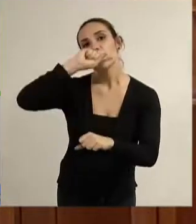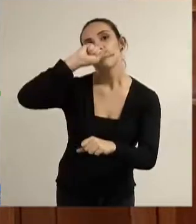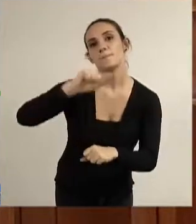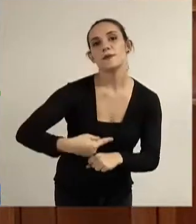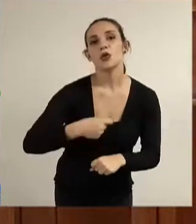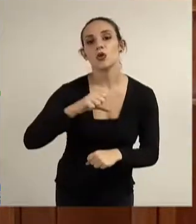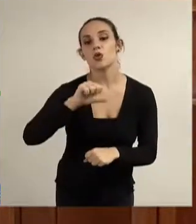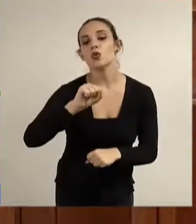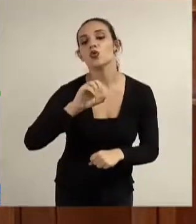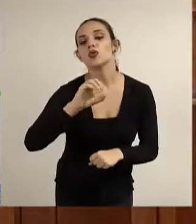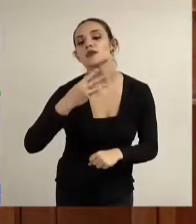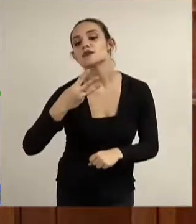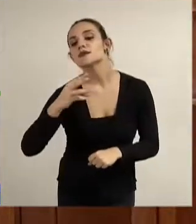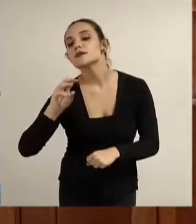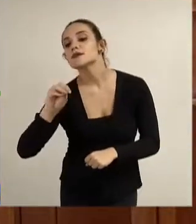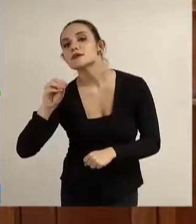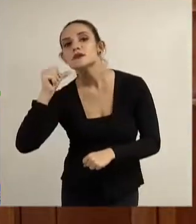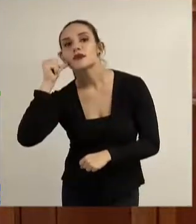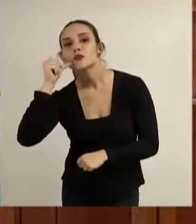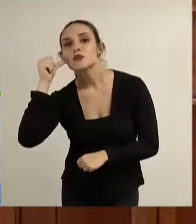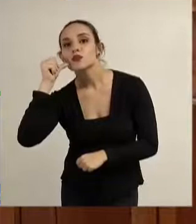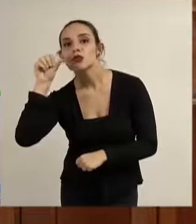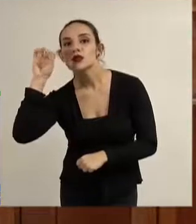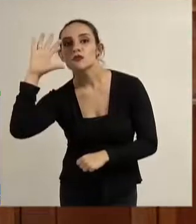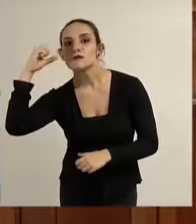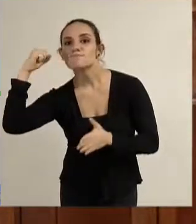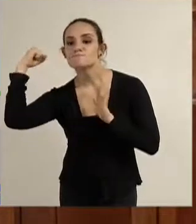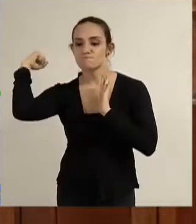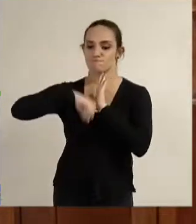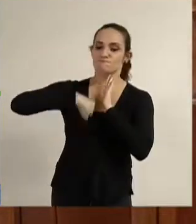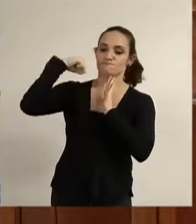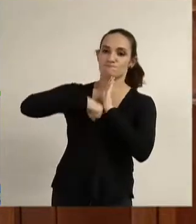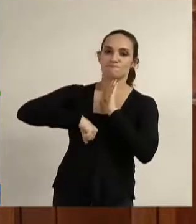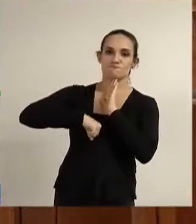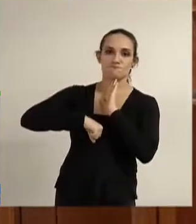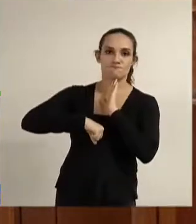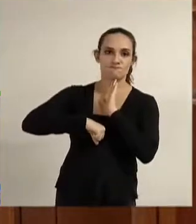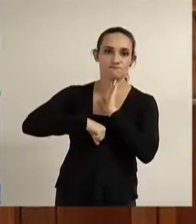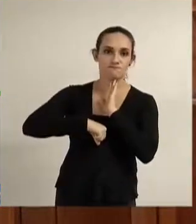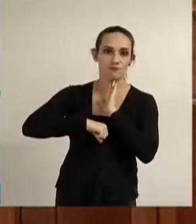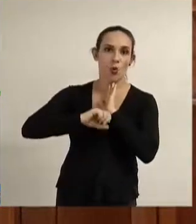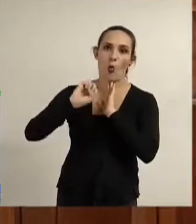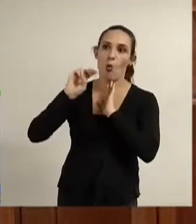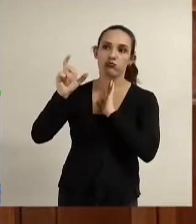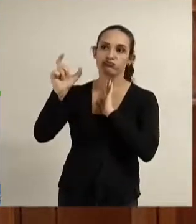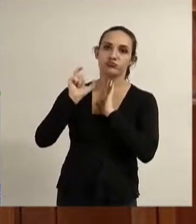1.830 mulheres são agredidas pelo seu companheiro. Isso por dia,